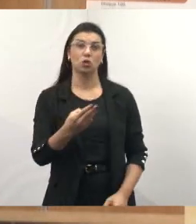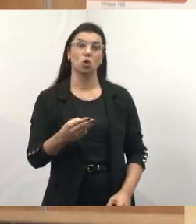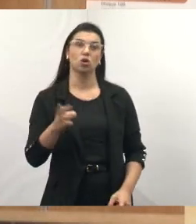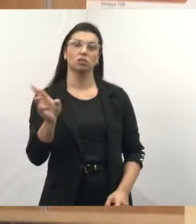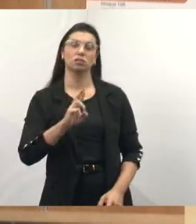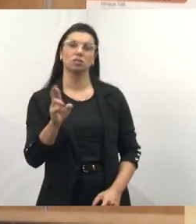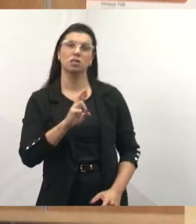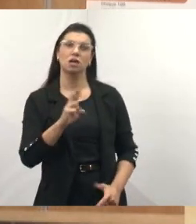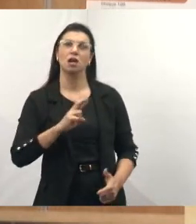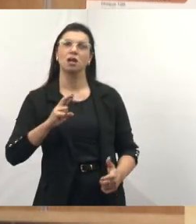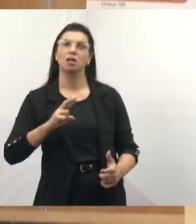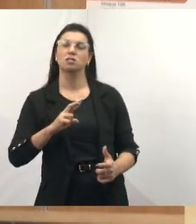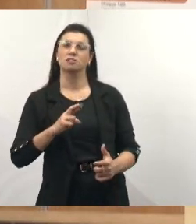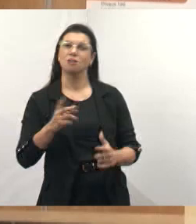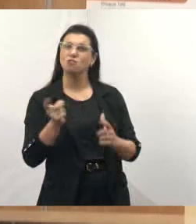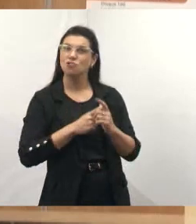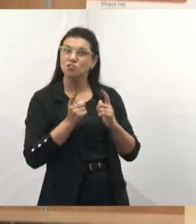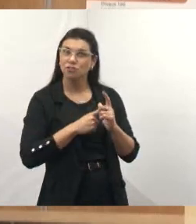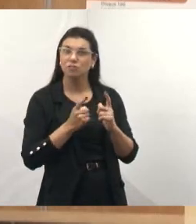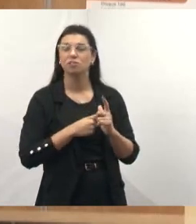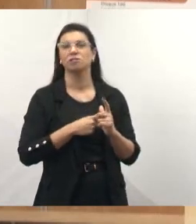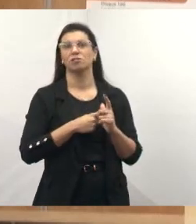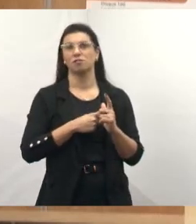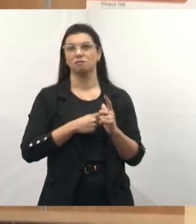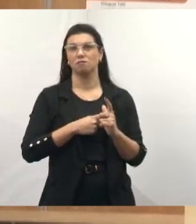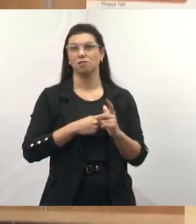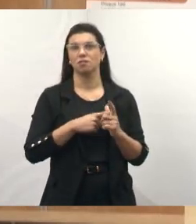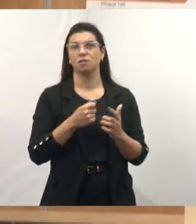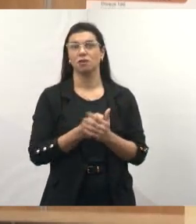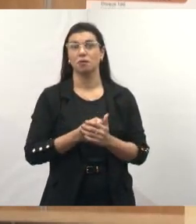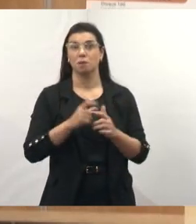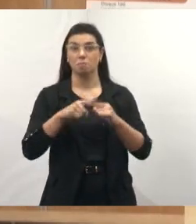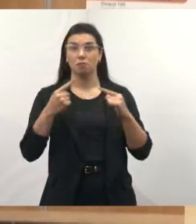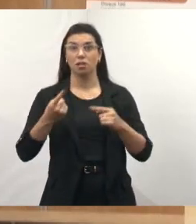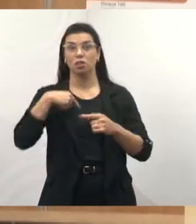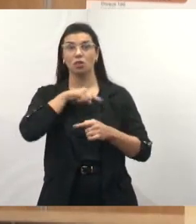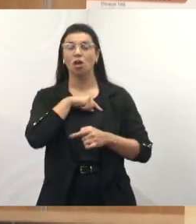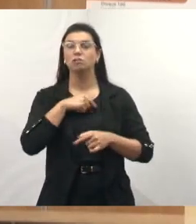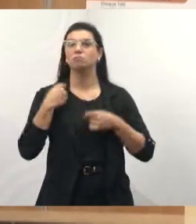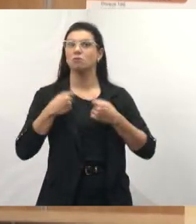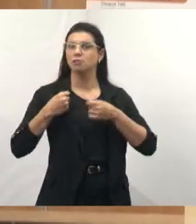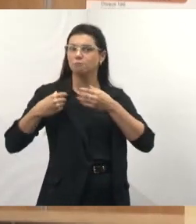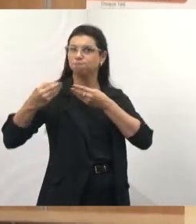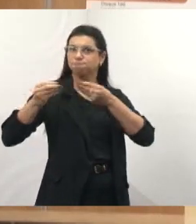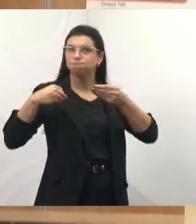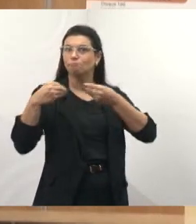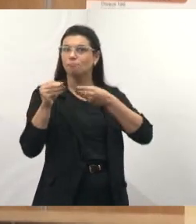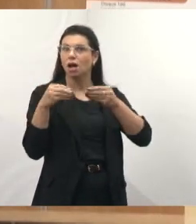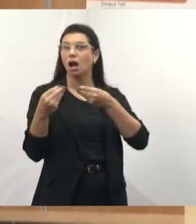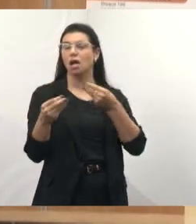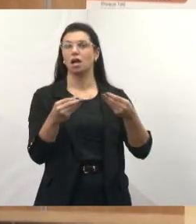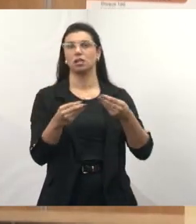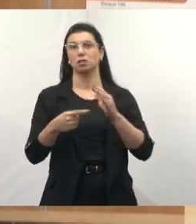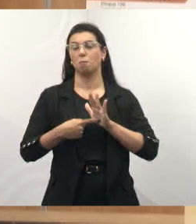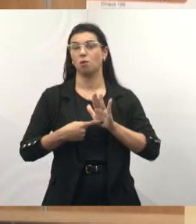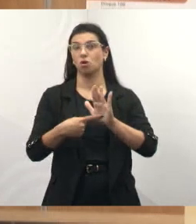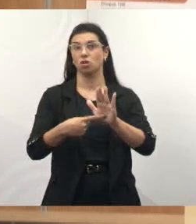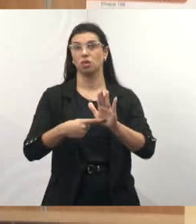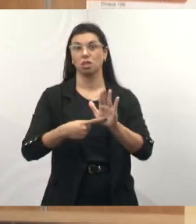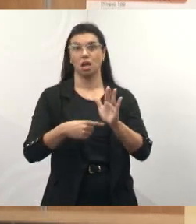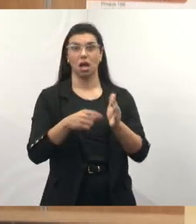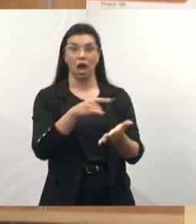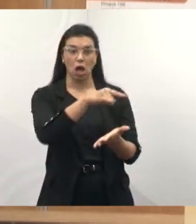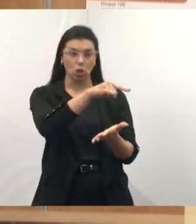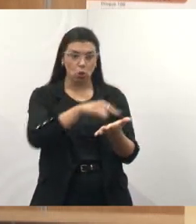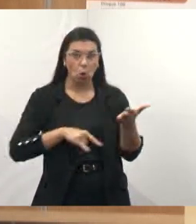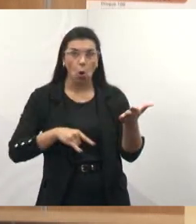Sempre digo aqui da falta de transparência, criticaram o portal da transparência, que a gente fala que de transparente não tem nada, a